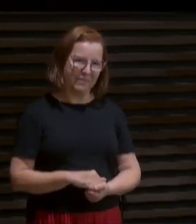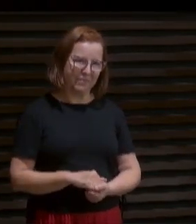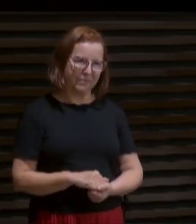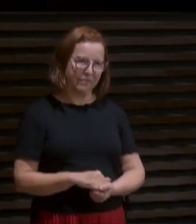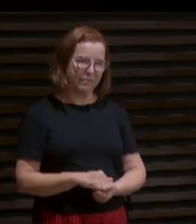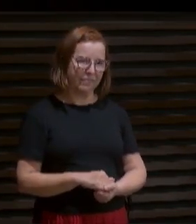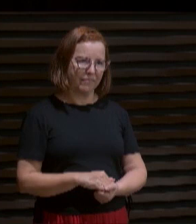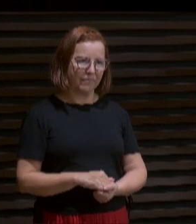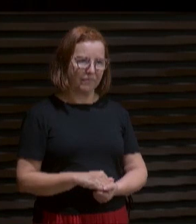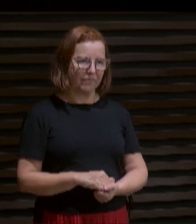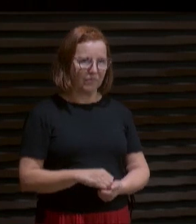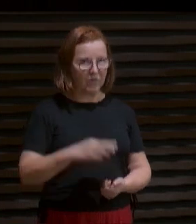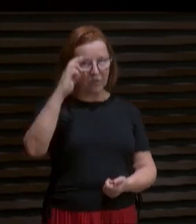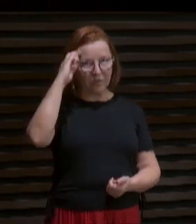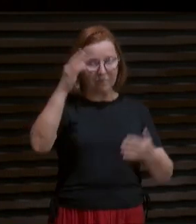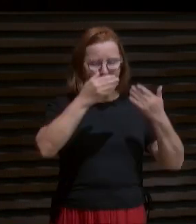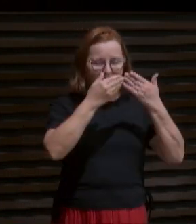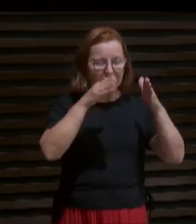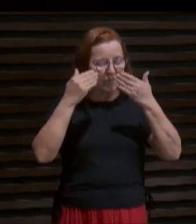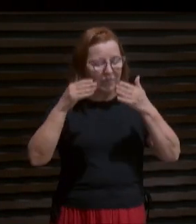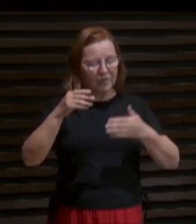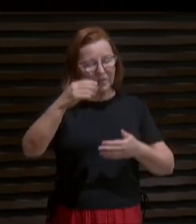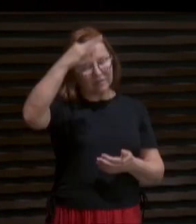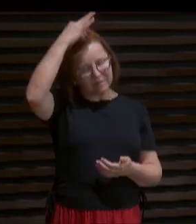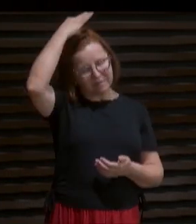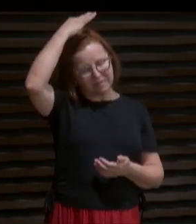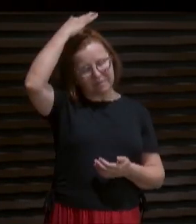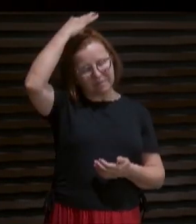O Senhor descortina os nossos olhos espirituais,